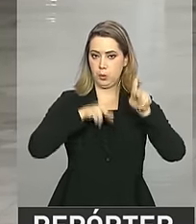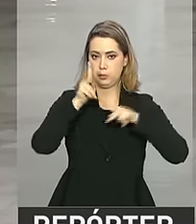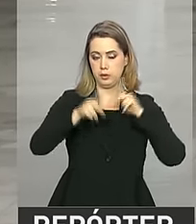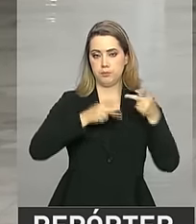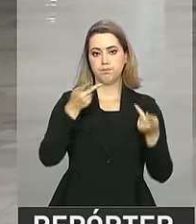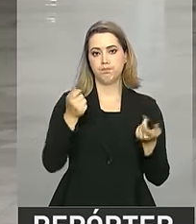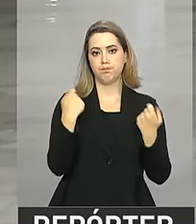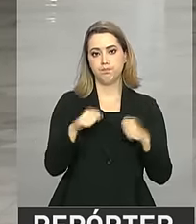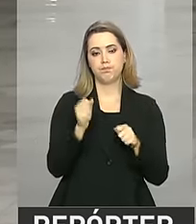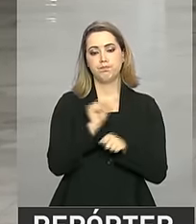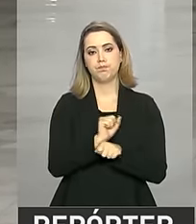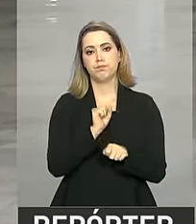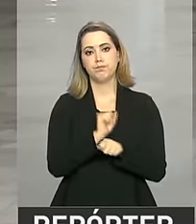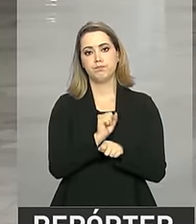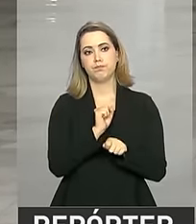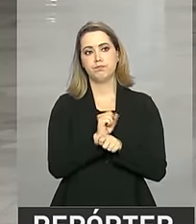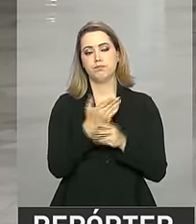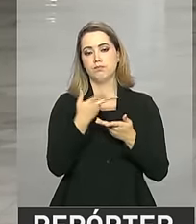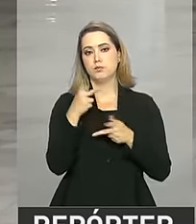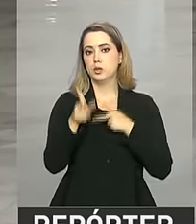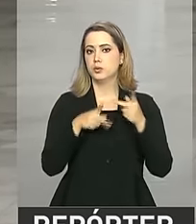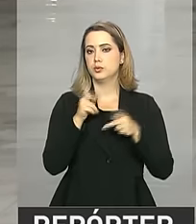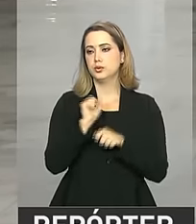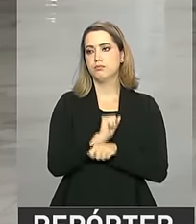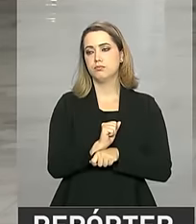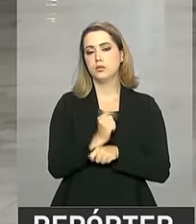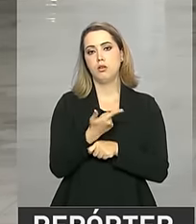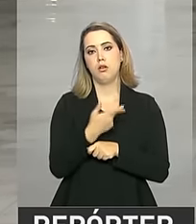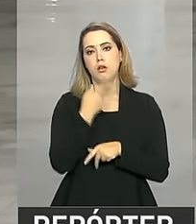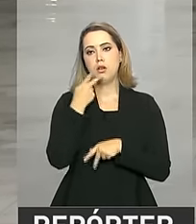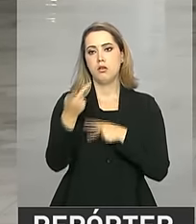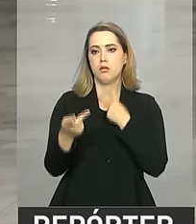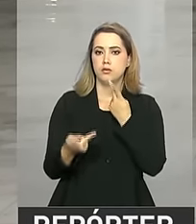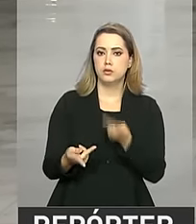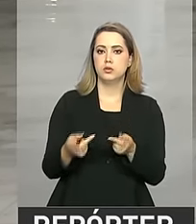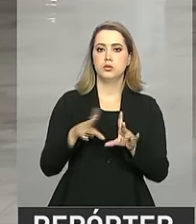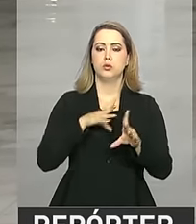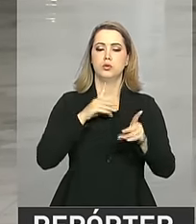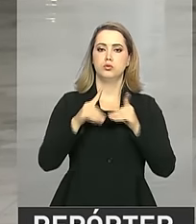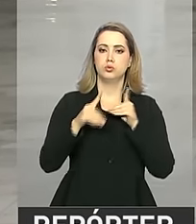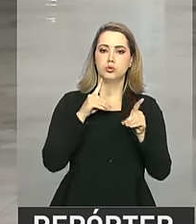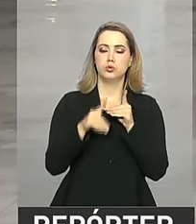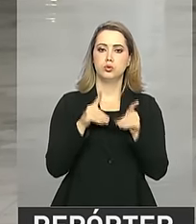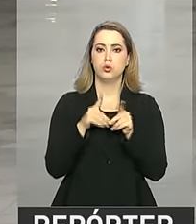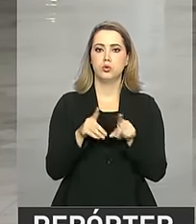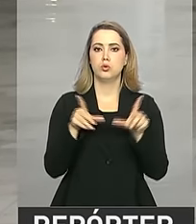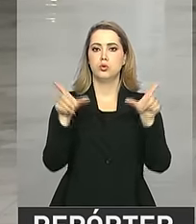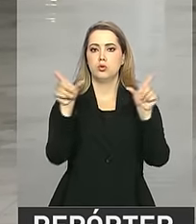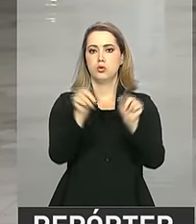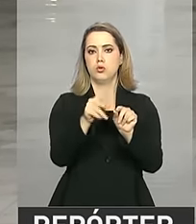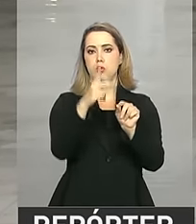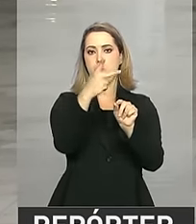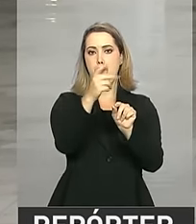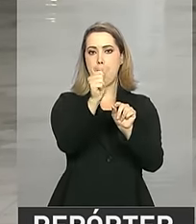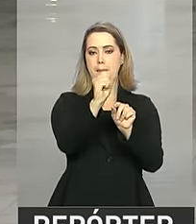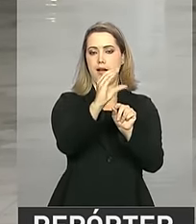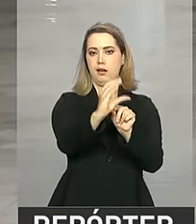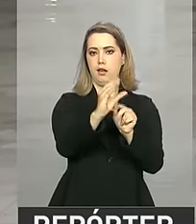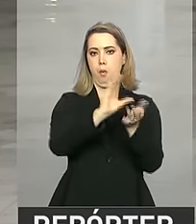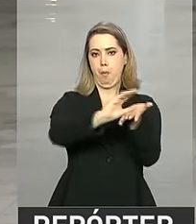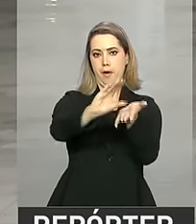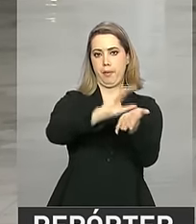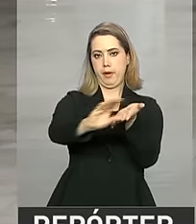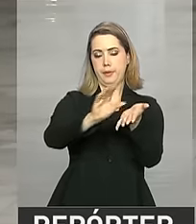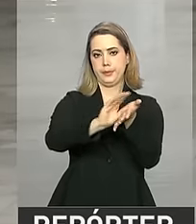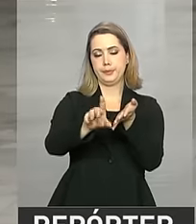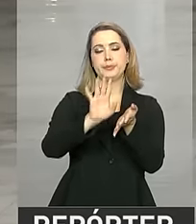popular. Foi discutida a liberação de recursos do PAC de cerca de 400 milhões de reais. Esses recursos já